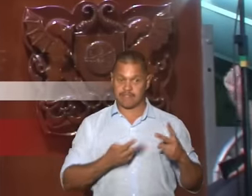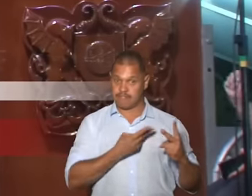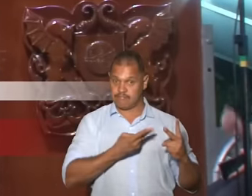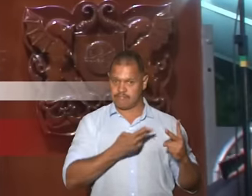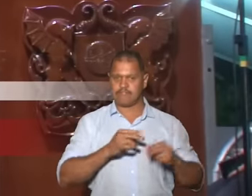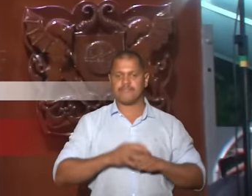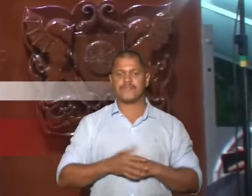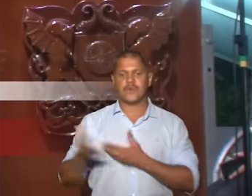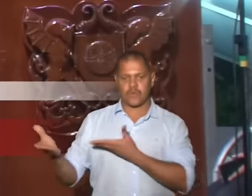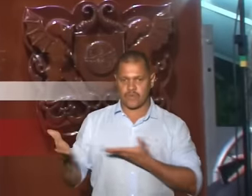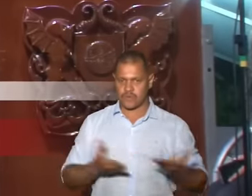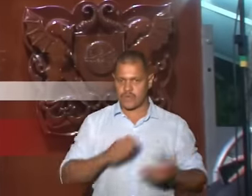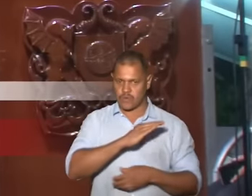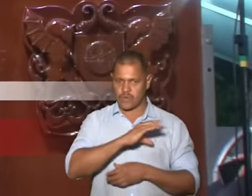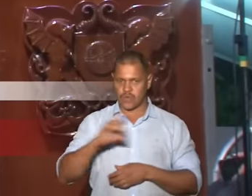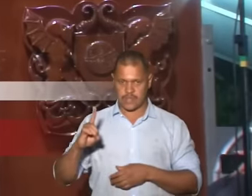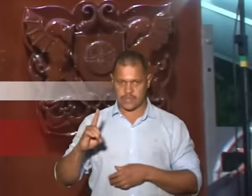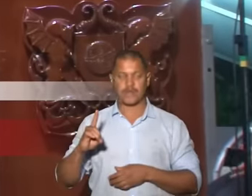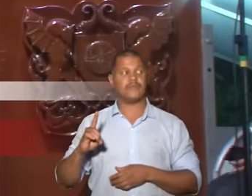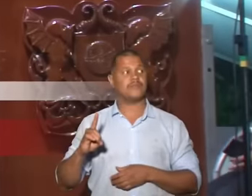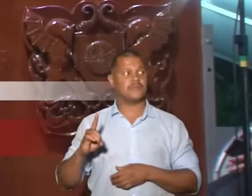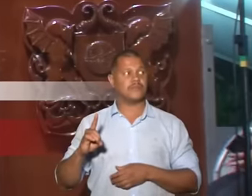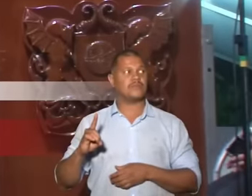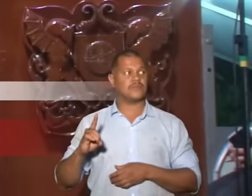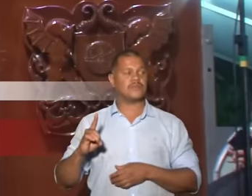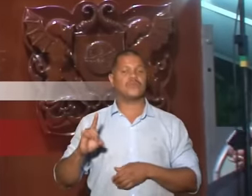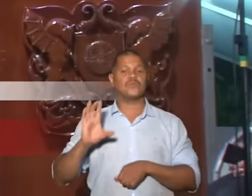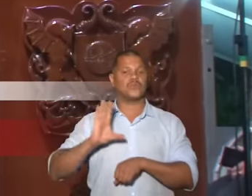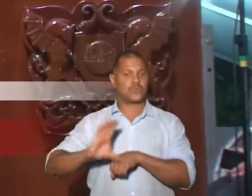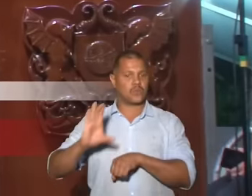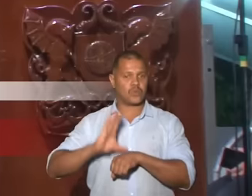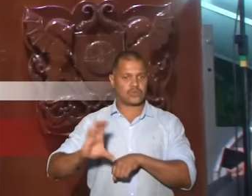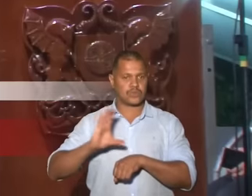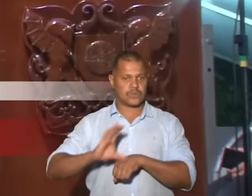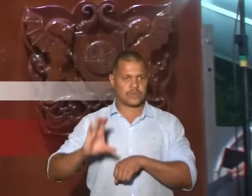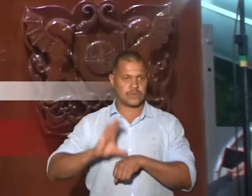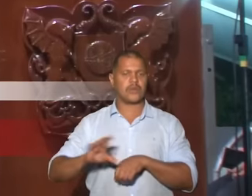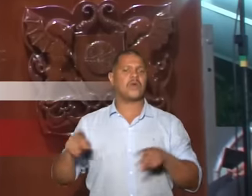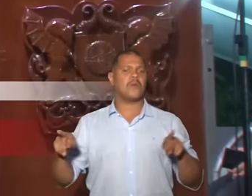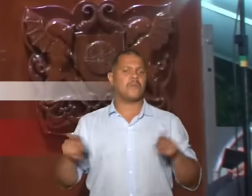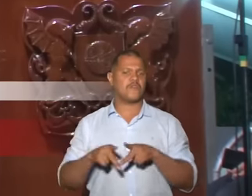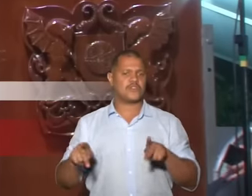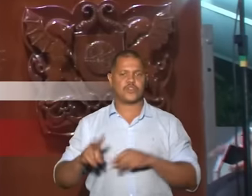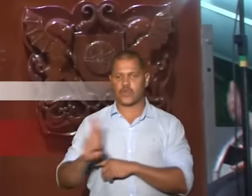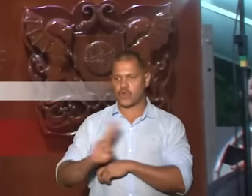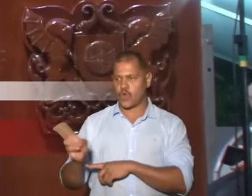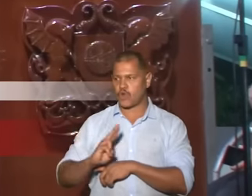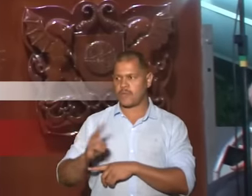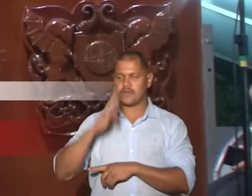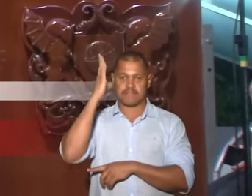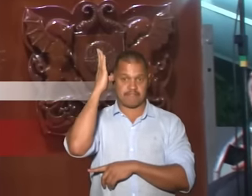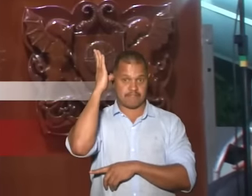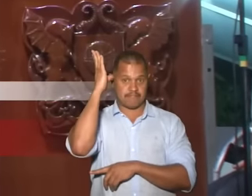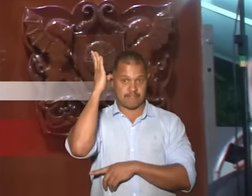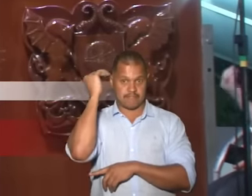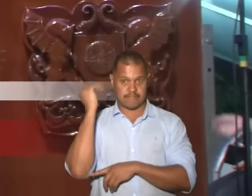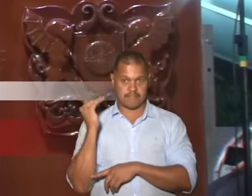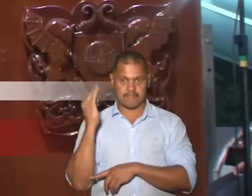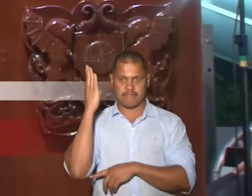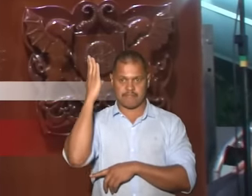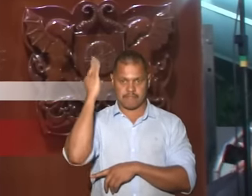Convidamos a representante da coordenação do curso, professora Bianca Sena